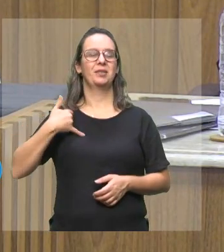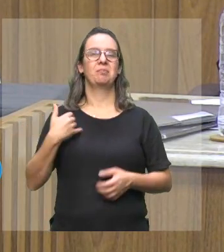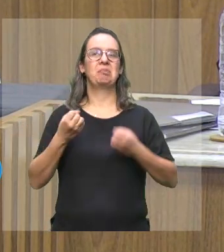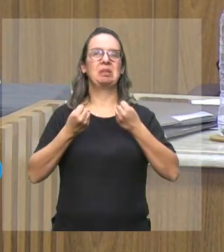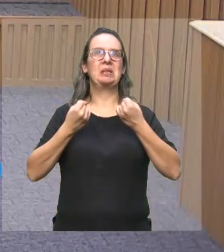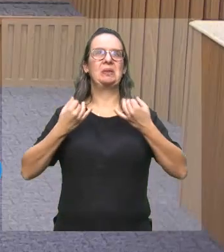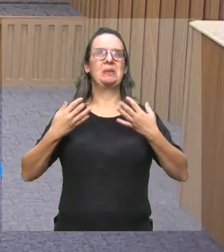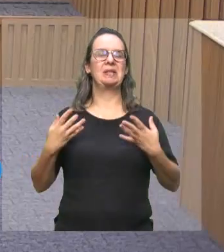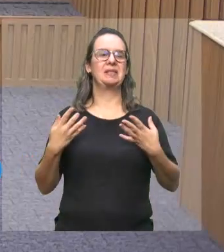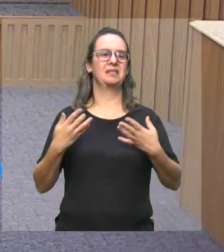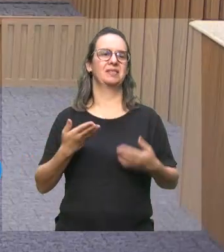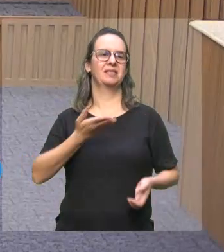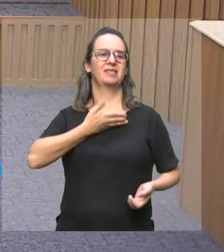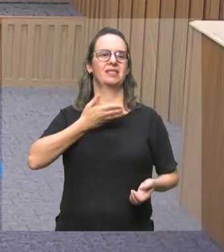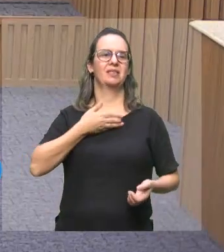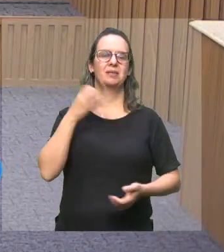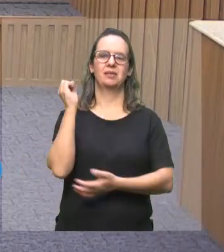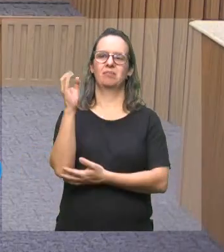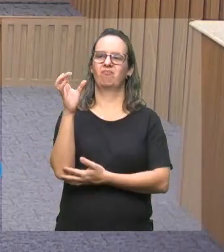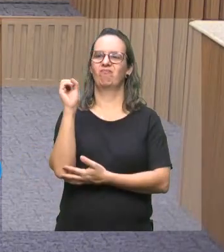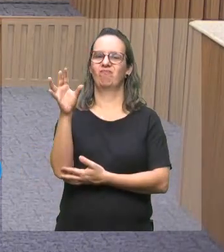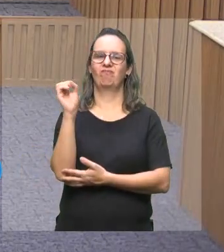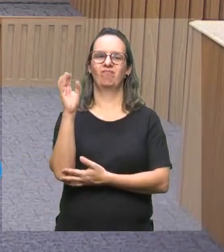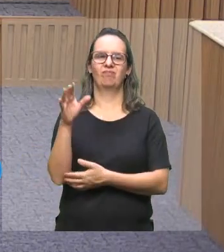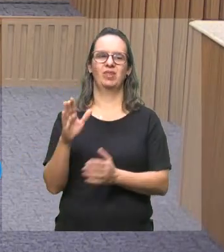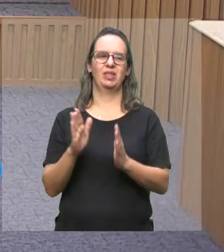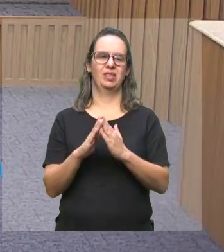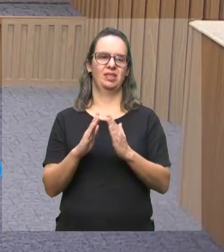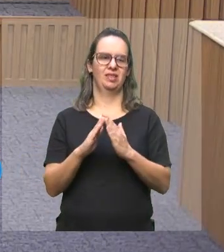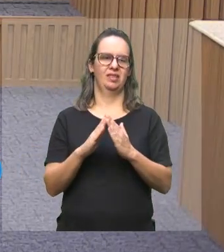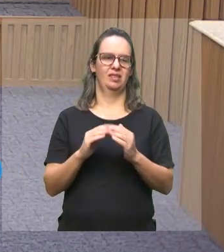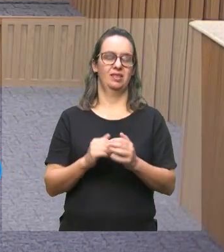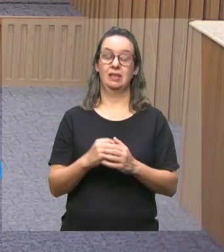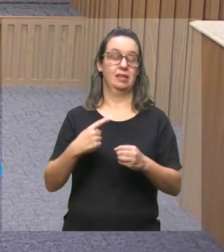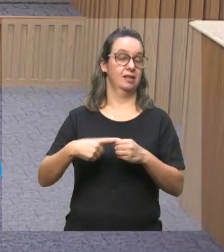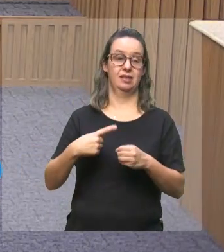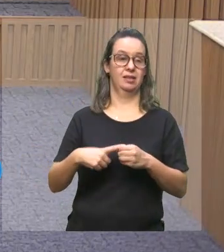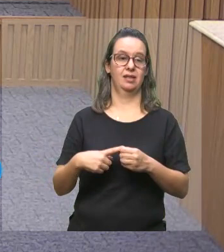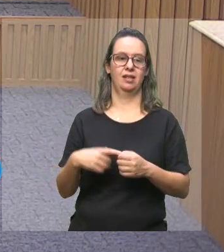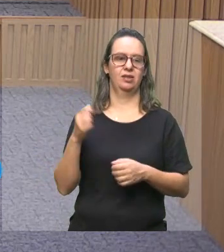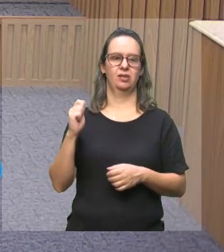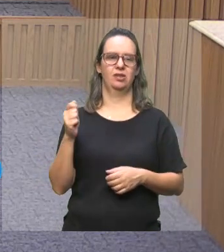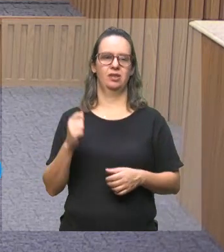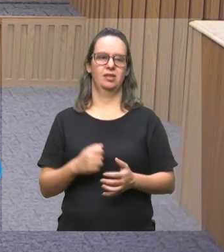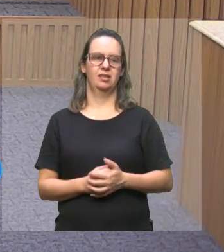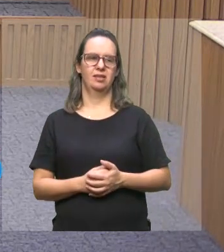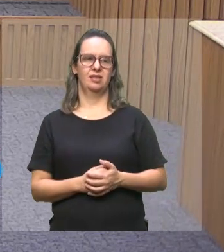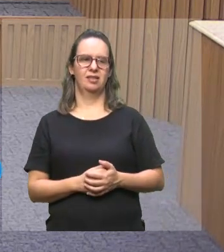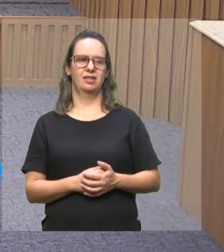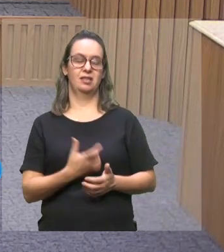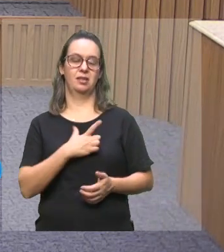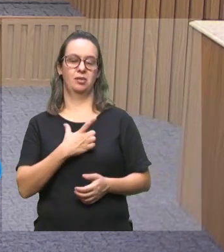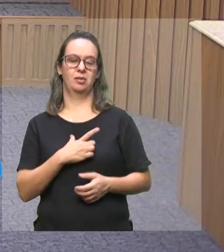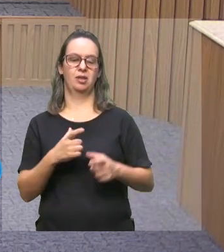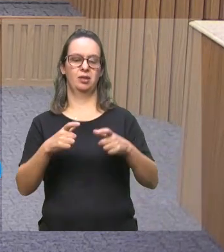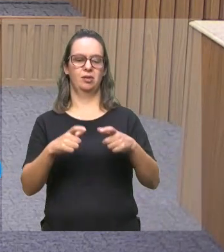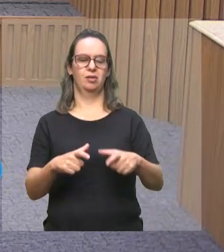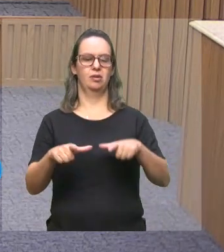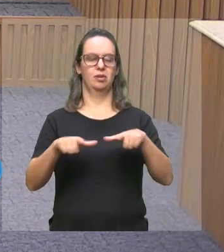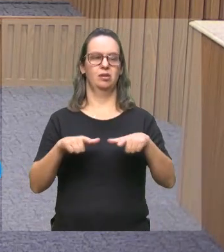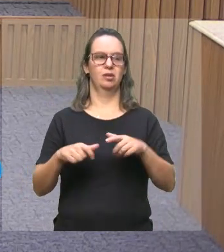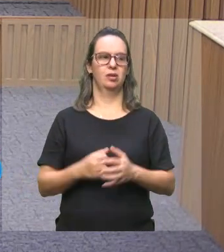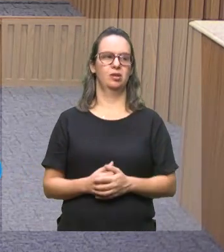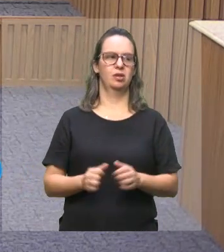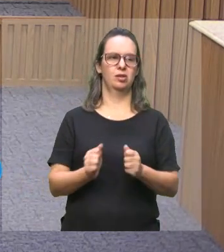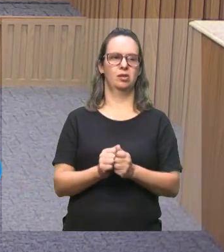época de escola que foram embora de Assis, porque não tem oportunidade. Então, graças a Deus, acreditamos que com esse projeto nós vamos mudar